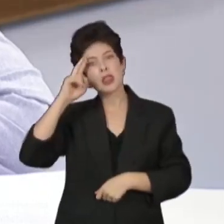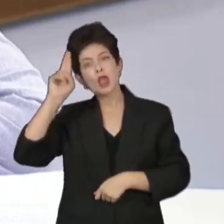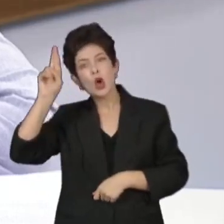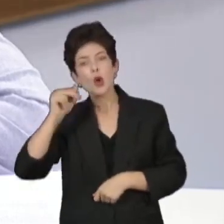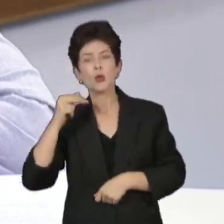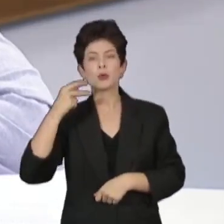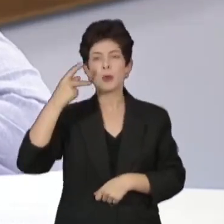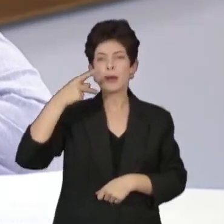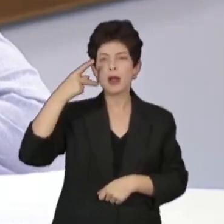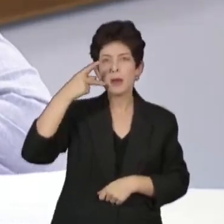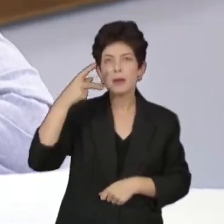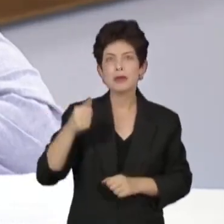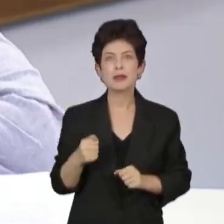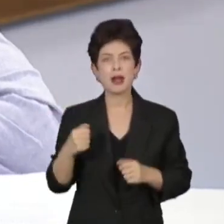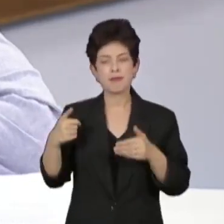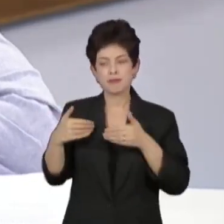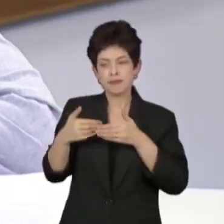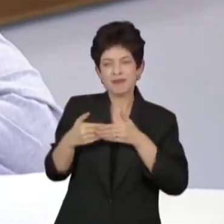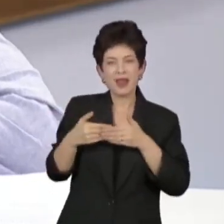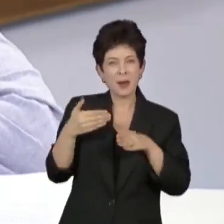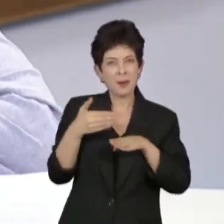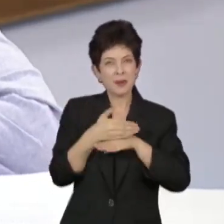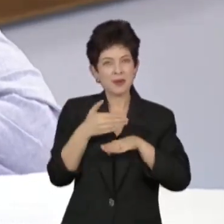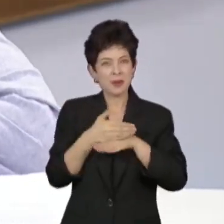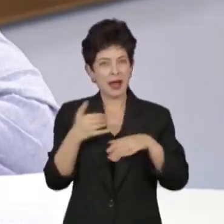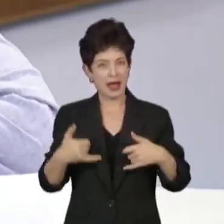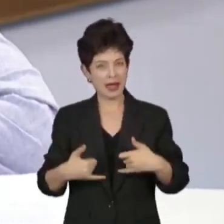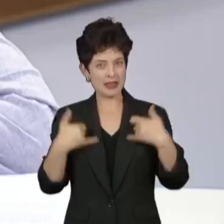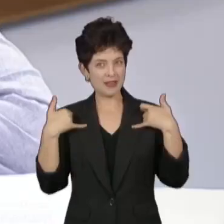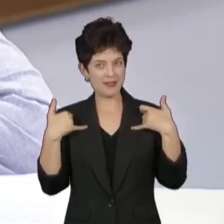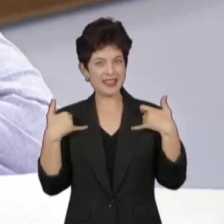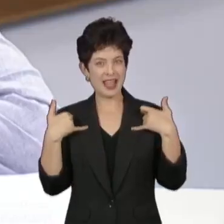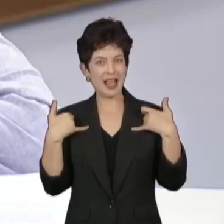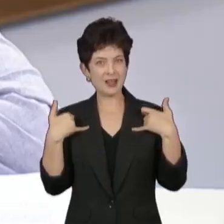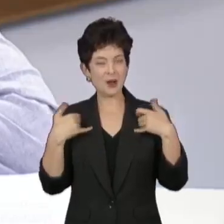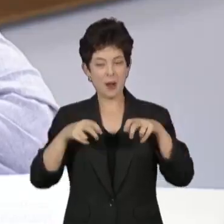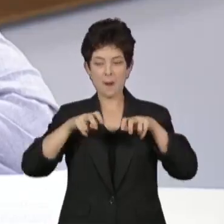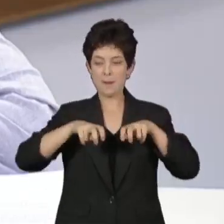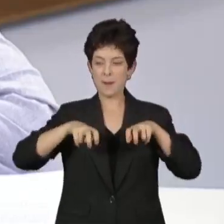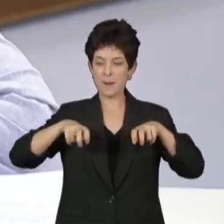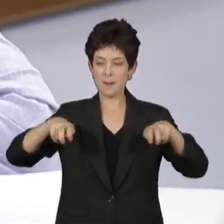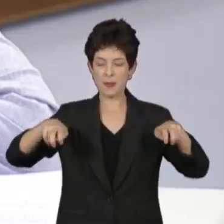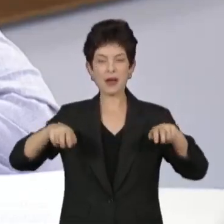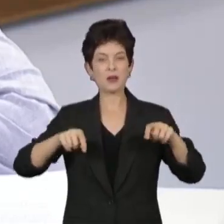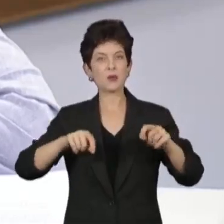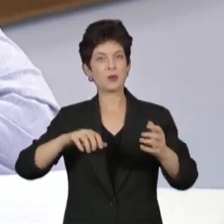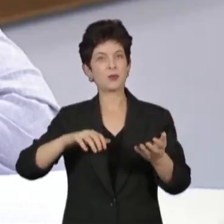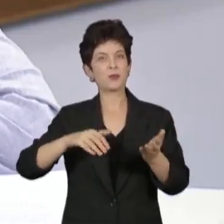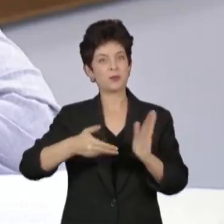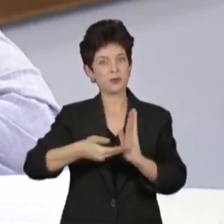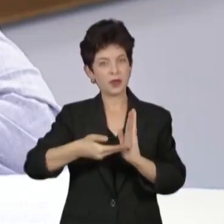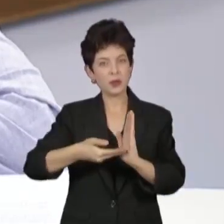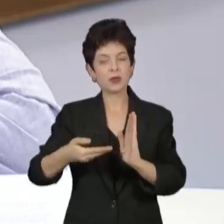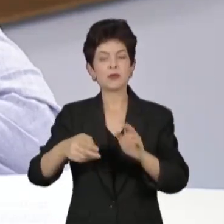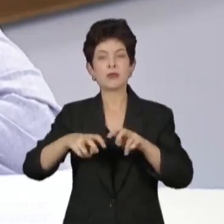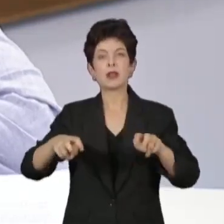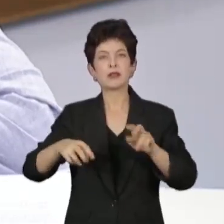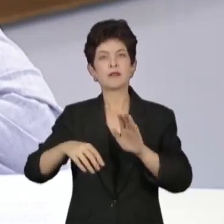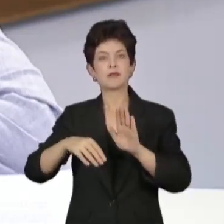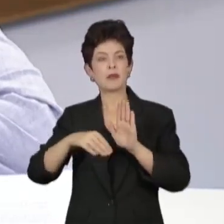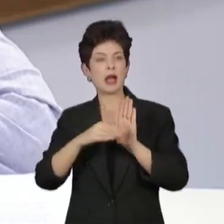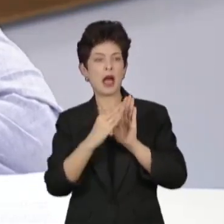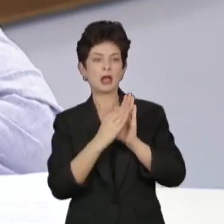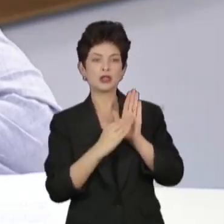de parlamentares. Recentemente, um até participou de um aniversário de uma bancada parlamentar do Congresso. E essas agendas não